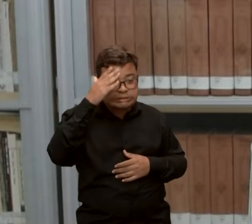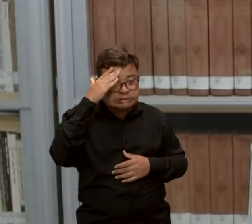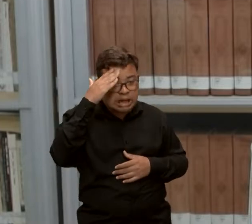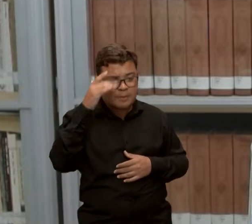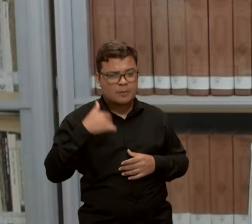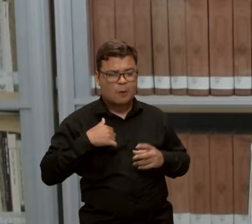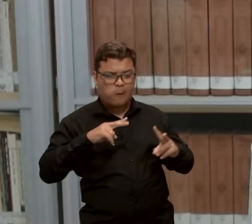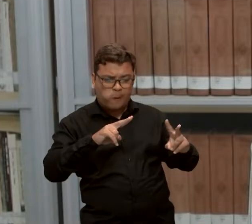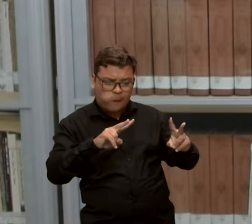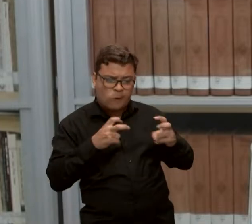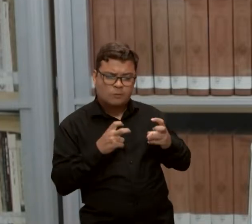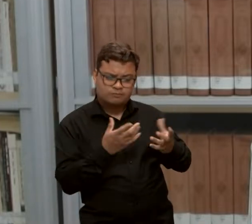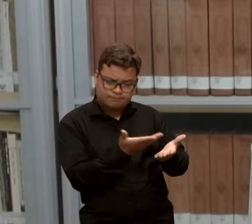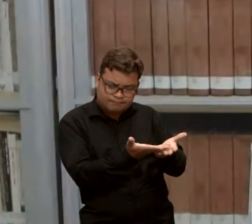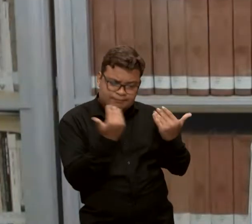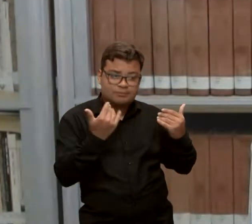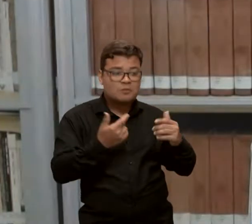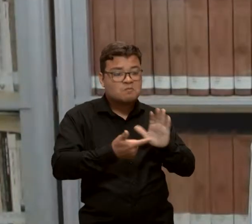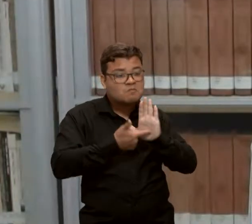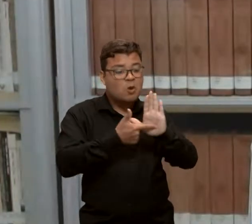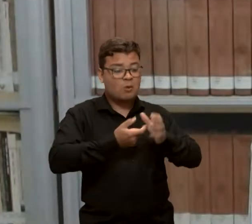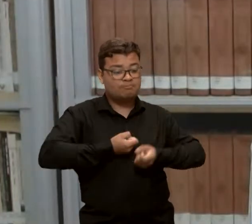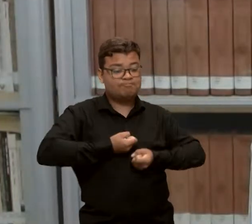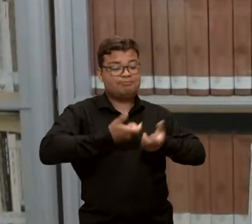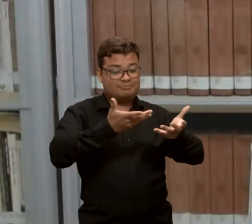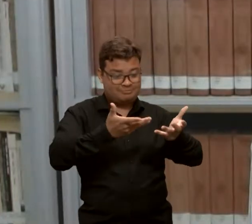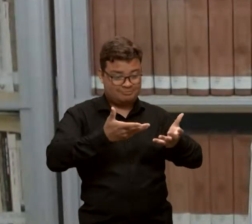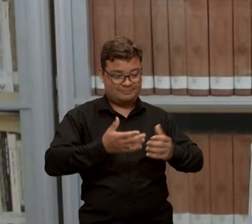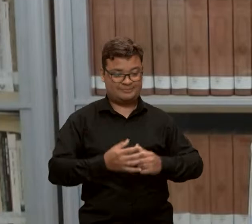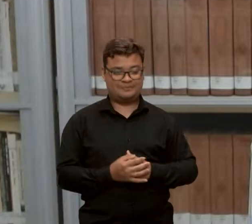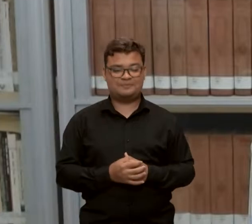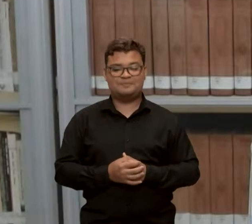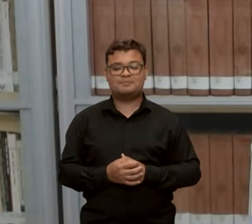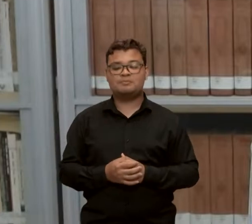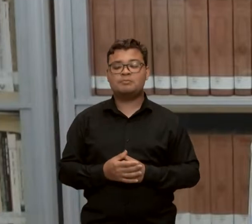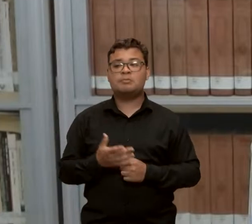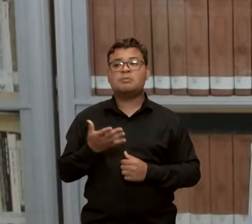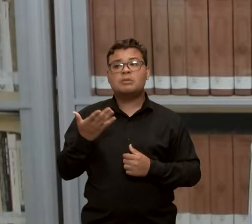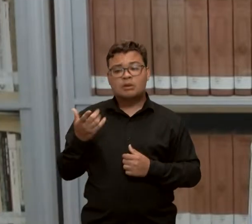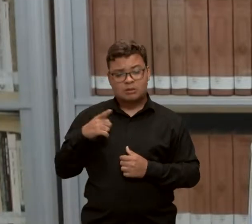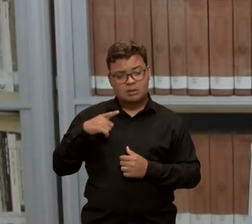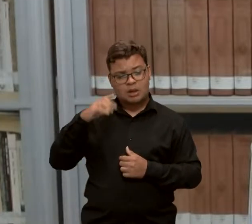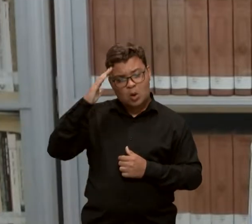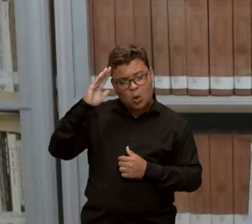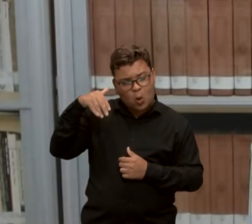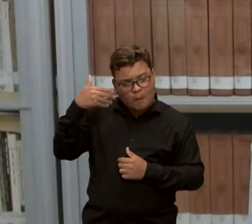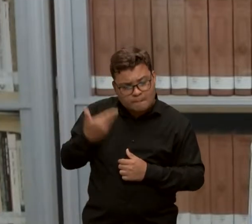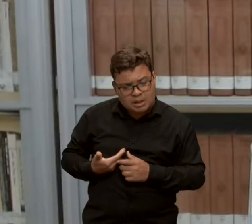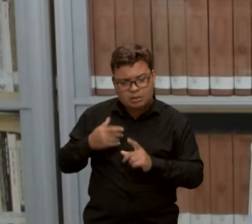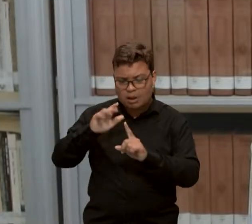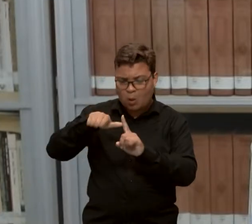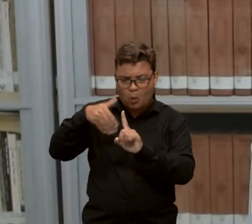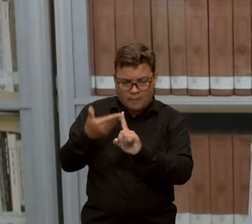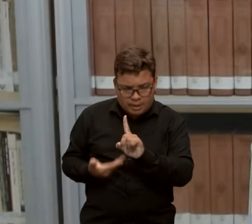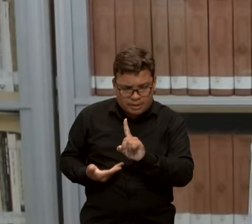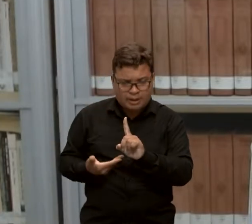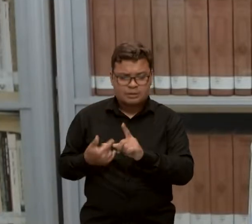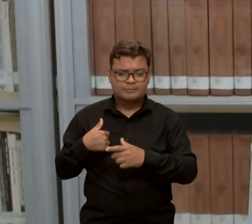estão inclinados a saber, né? Então, eu recebo essa homenagem de uma maneira muito,